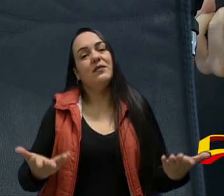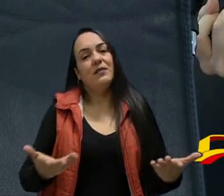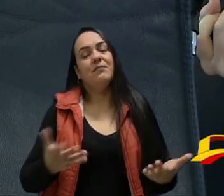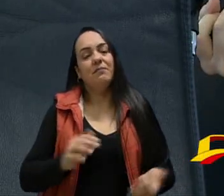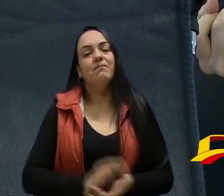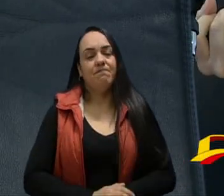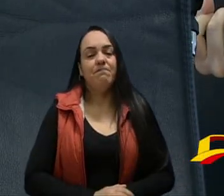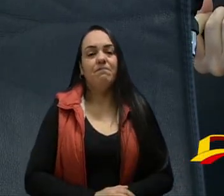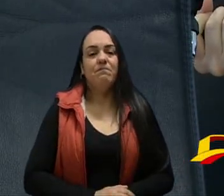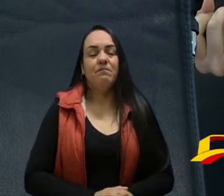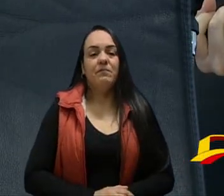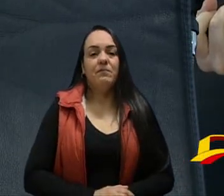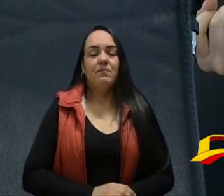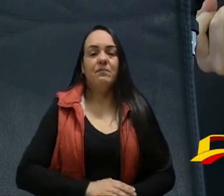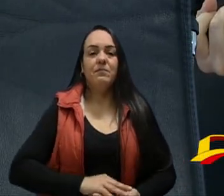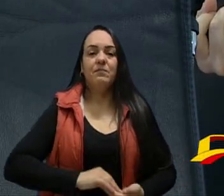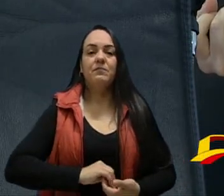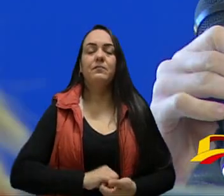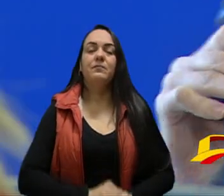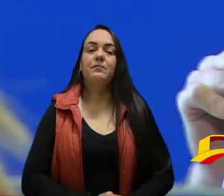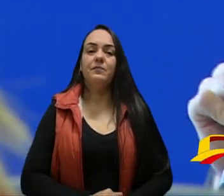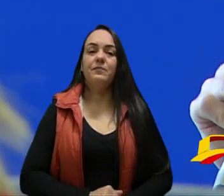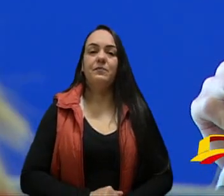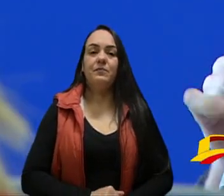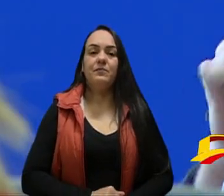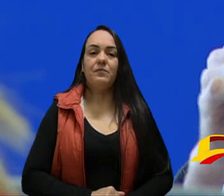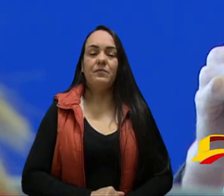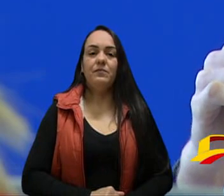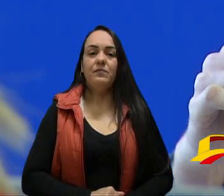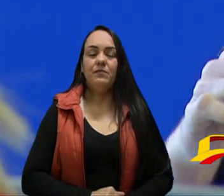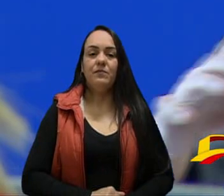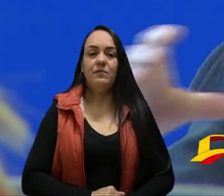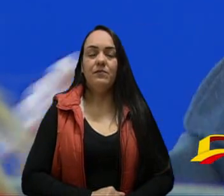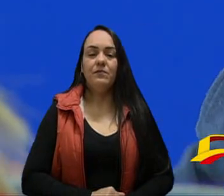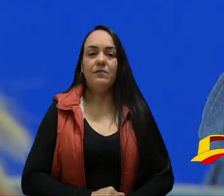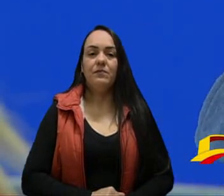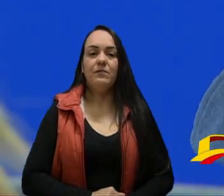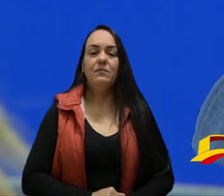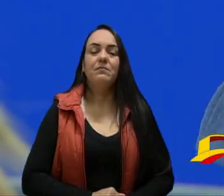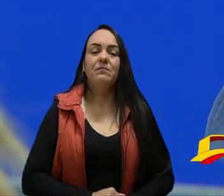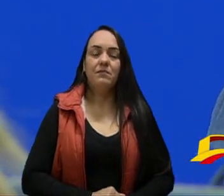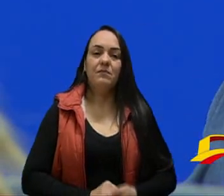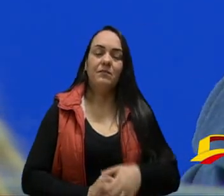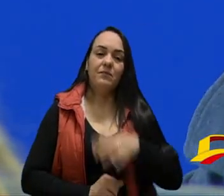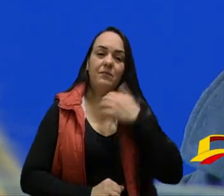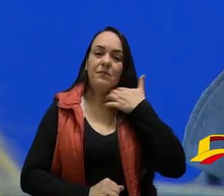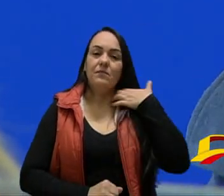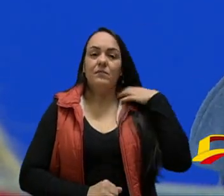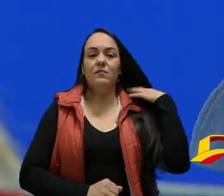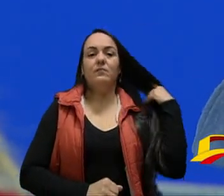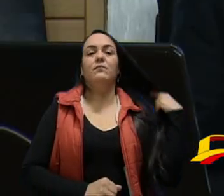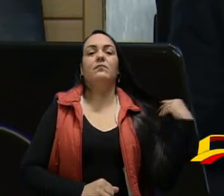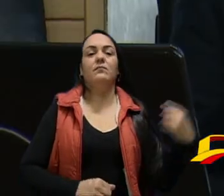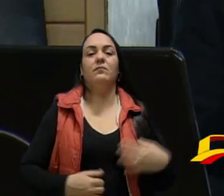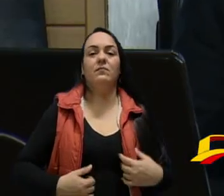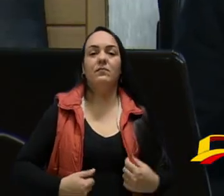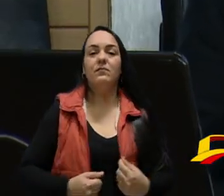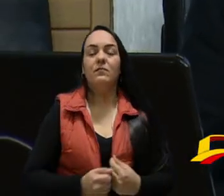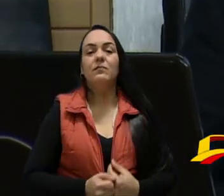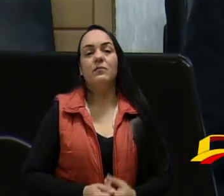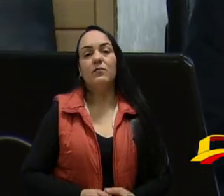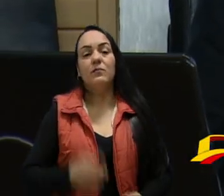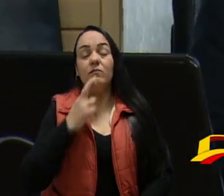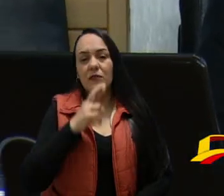é ah tá pergunta acabou agora eles foi pode responder ou jesus foi feita a